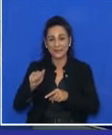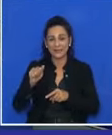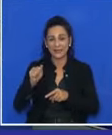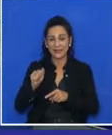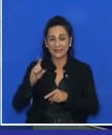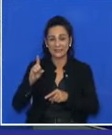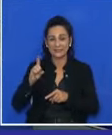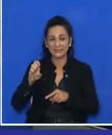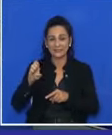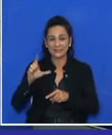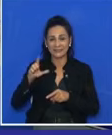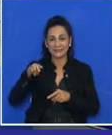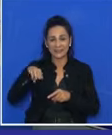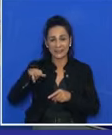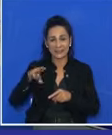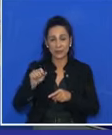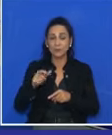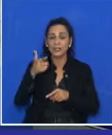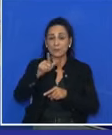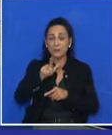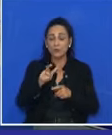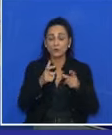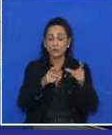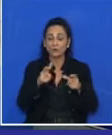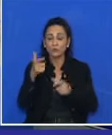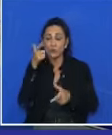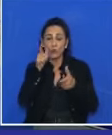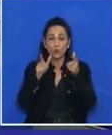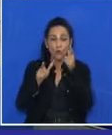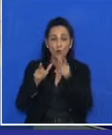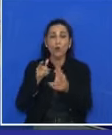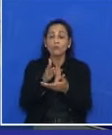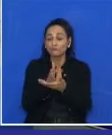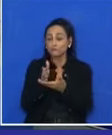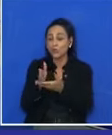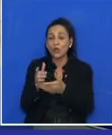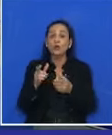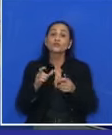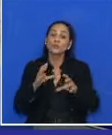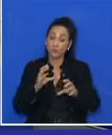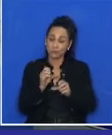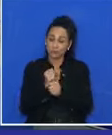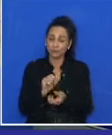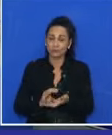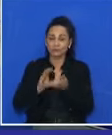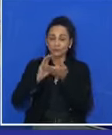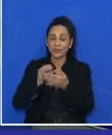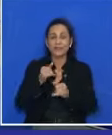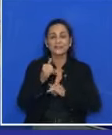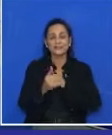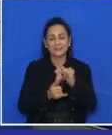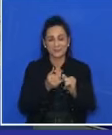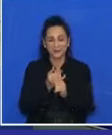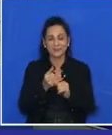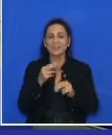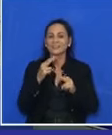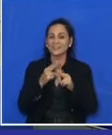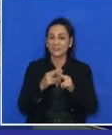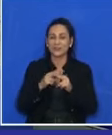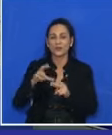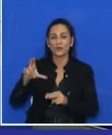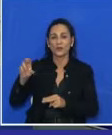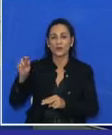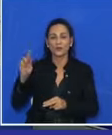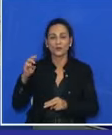Silva. Logo após a apuração, você poderá saber de onde são as apostas vencedoras ou se o prêmio está acumulado, acessando a página da Caixa na internet,